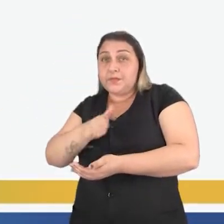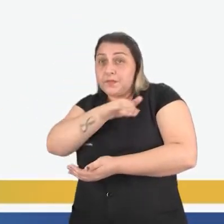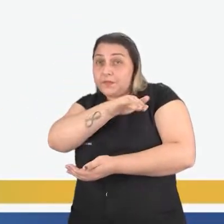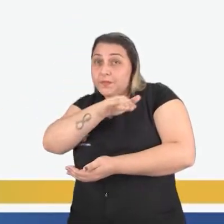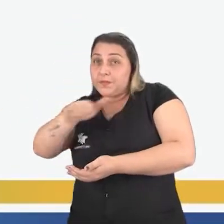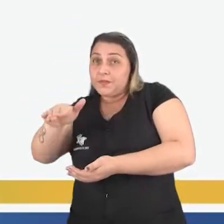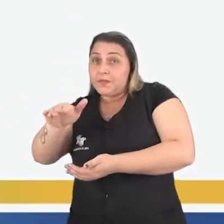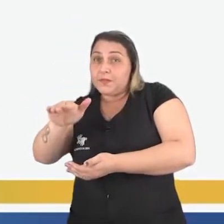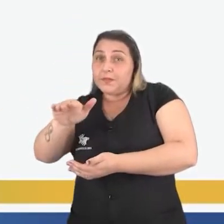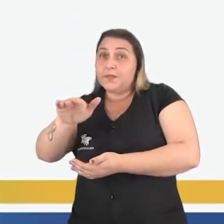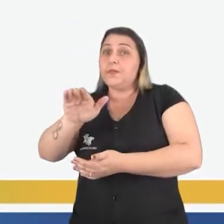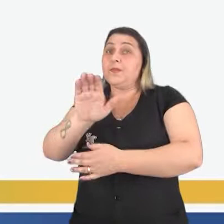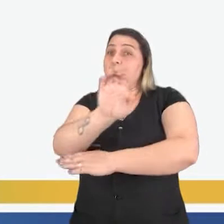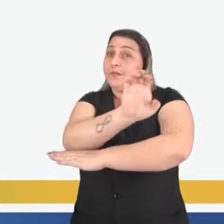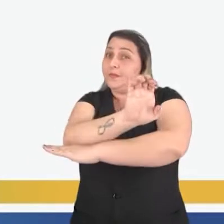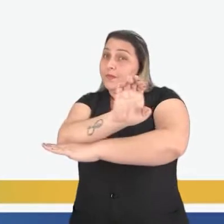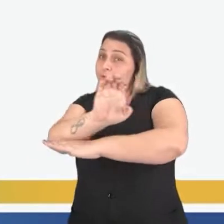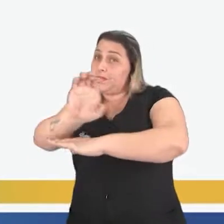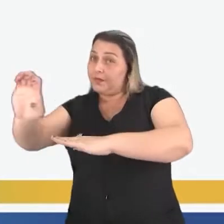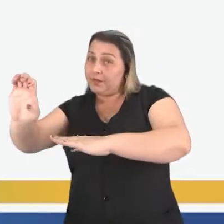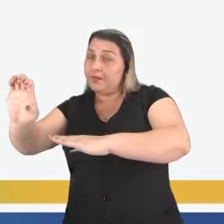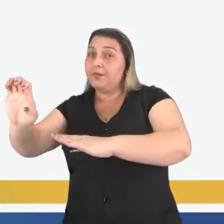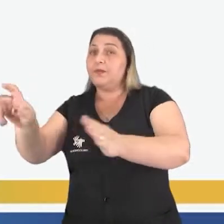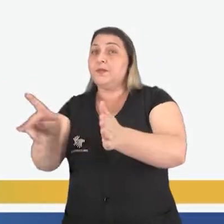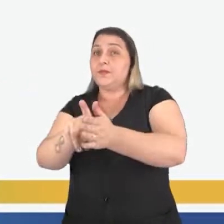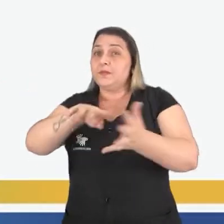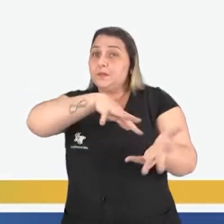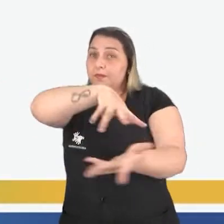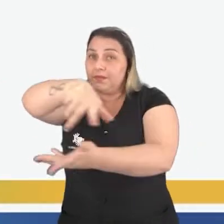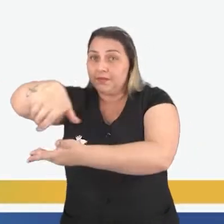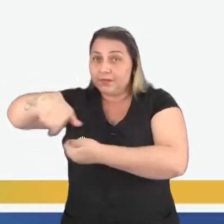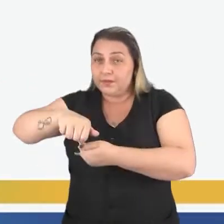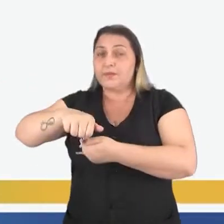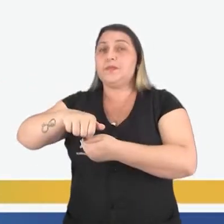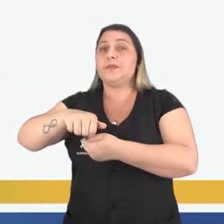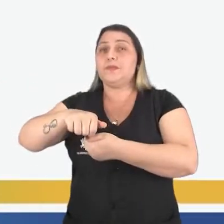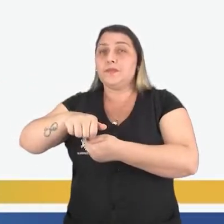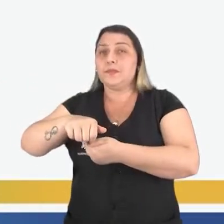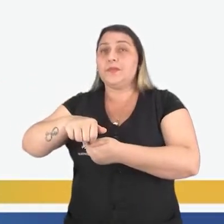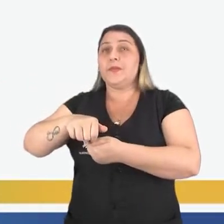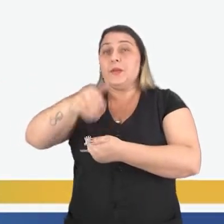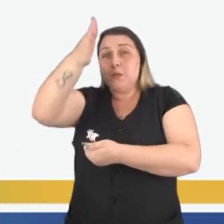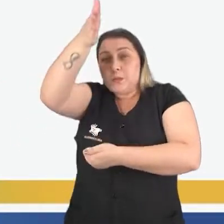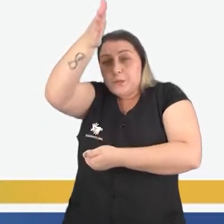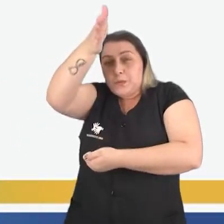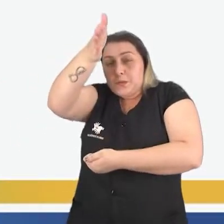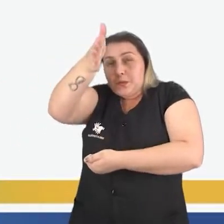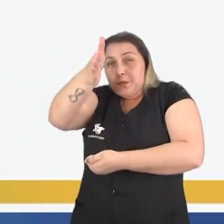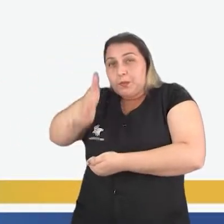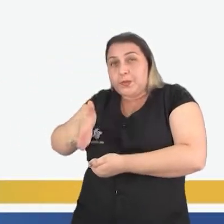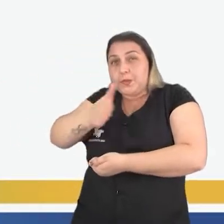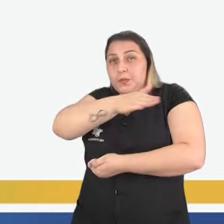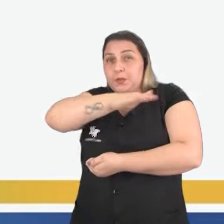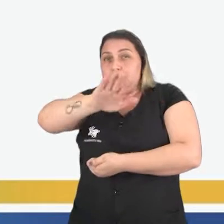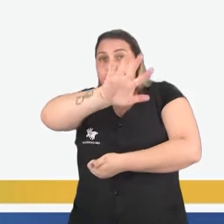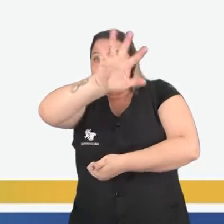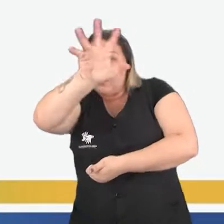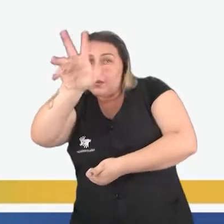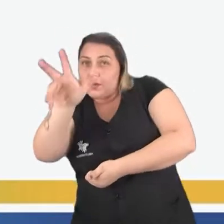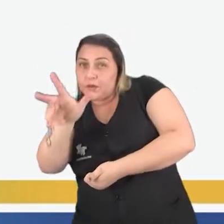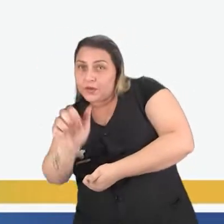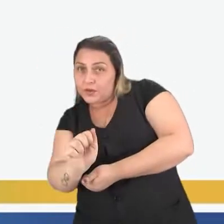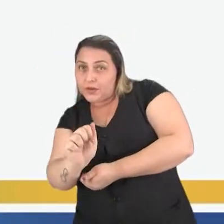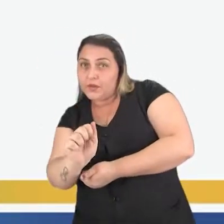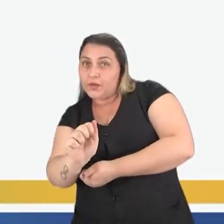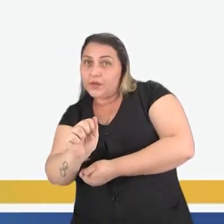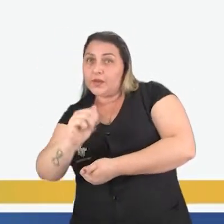linha do Equador, a linha imaginária da Terra. E ela corta ao meio da África